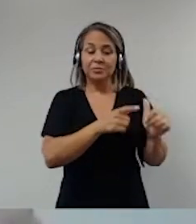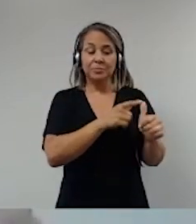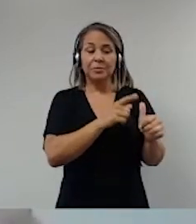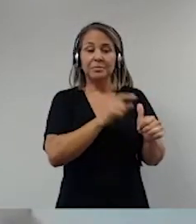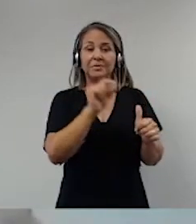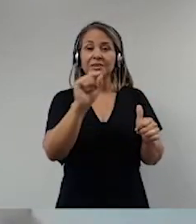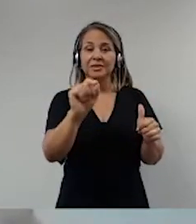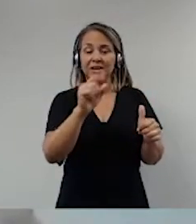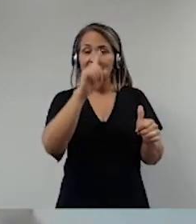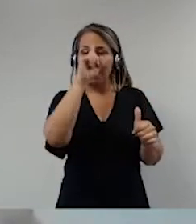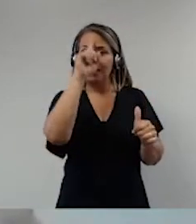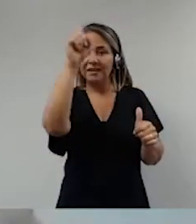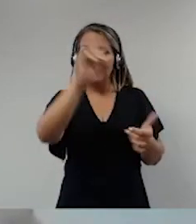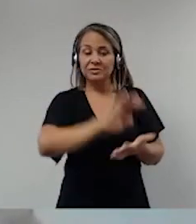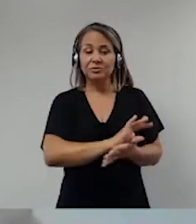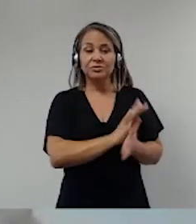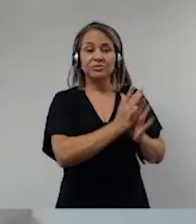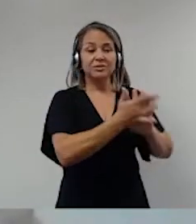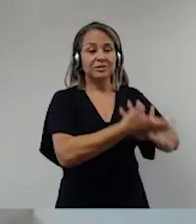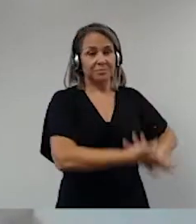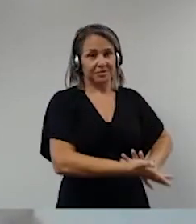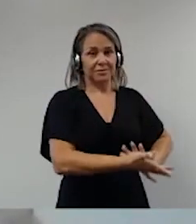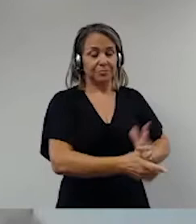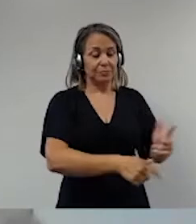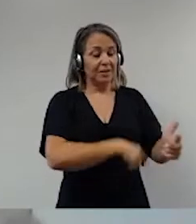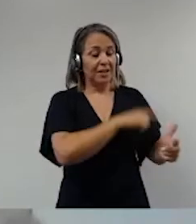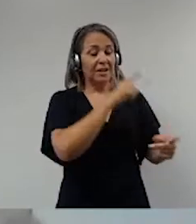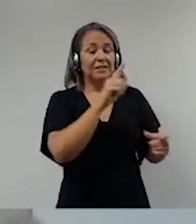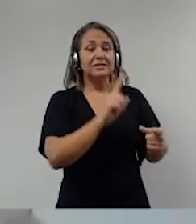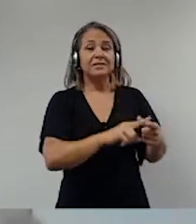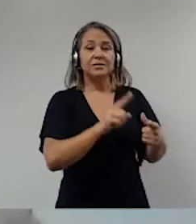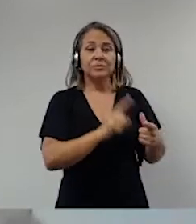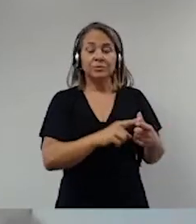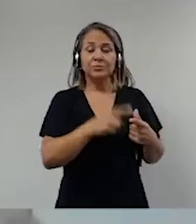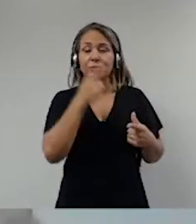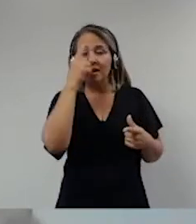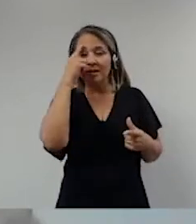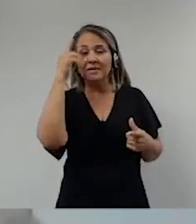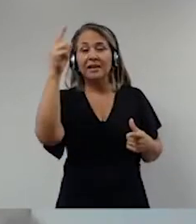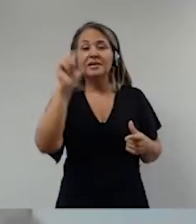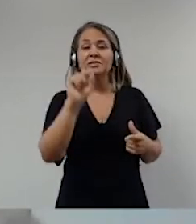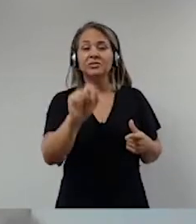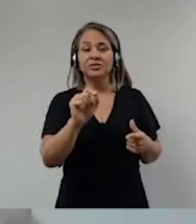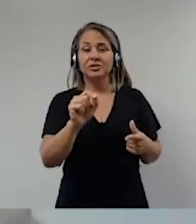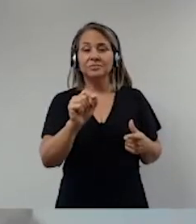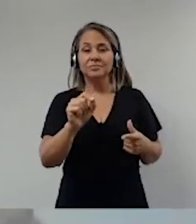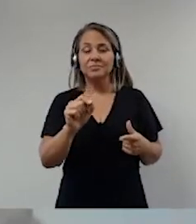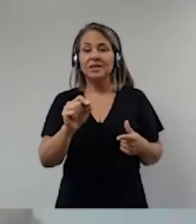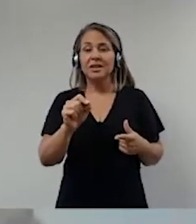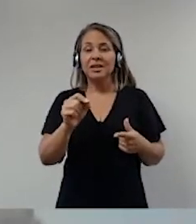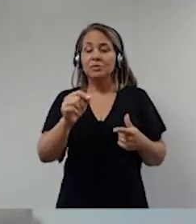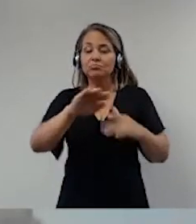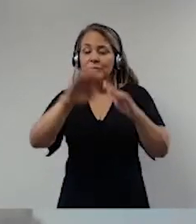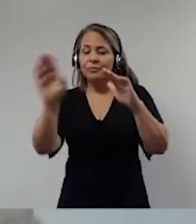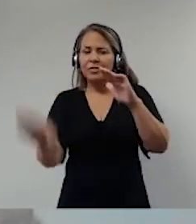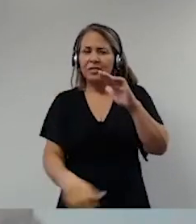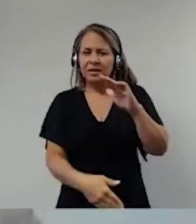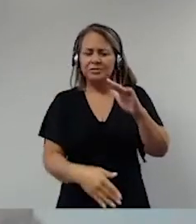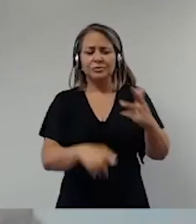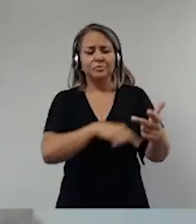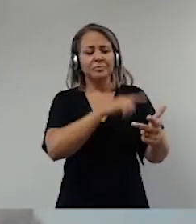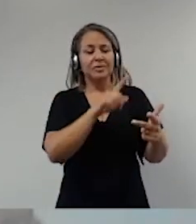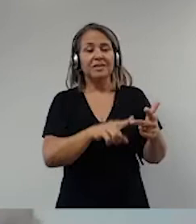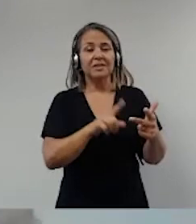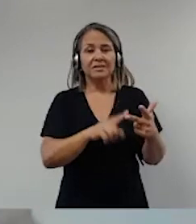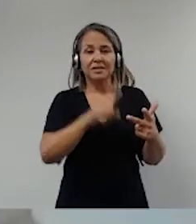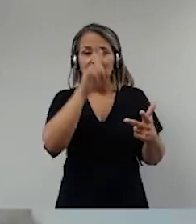de discriminação. Segundo, a noção de desvantagem. Em terceiro,